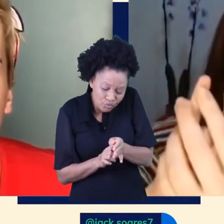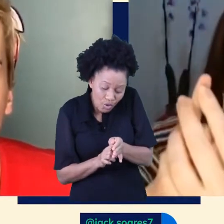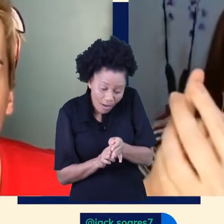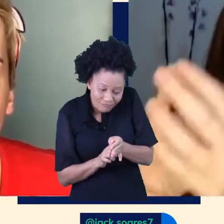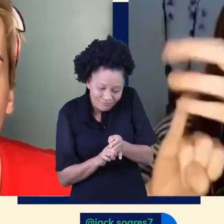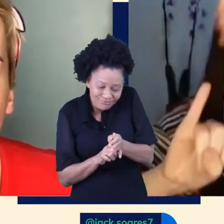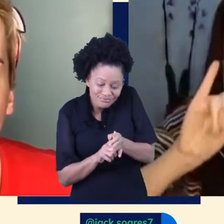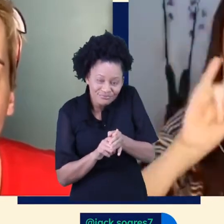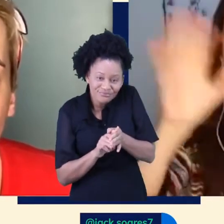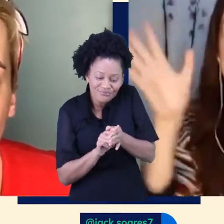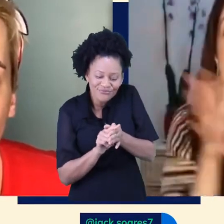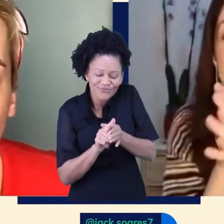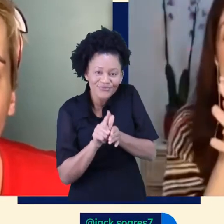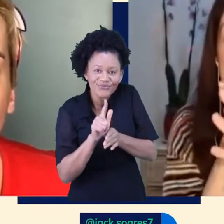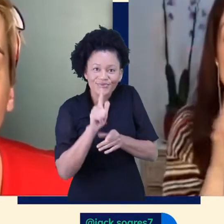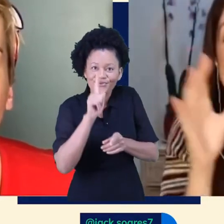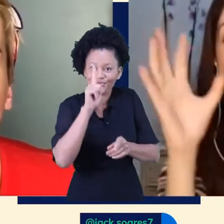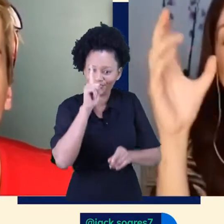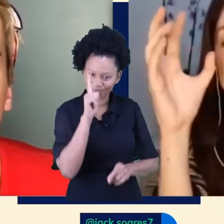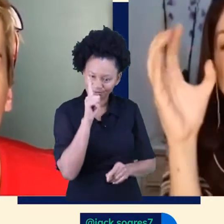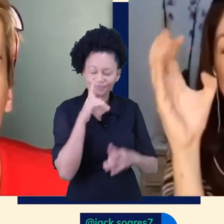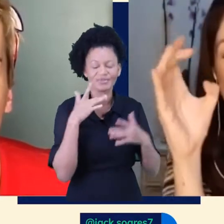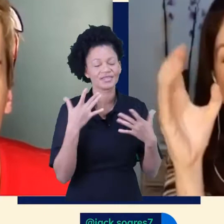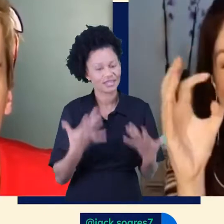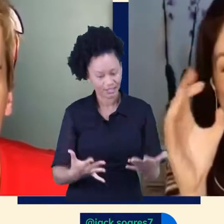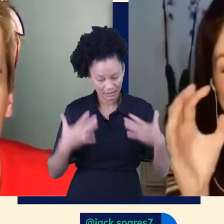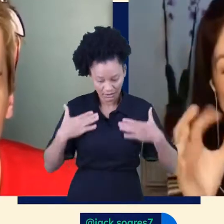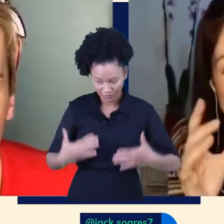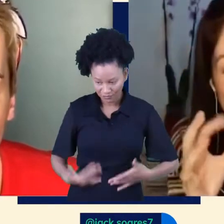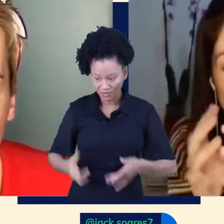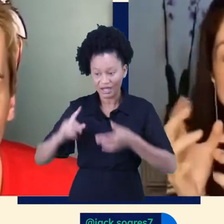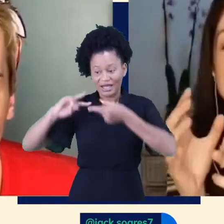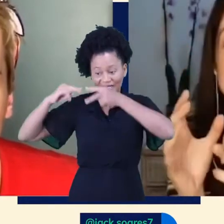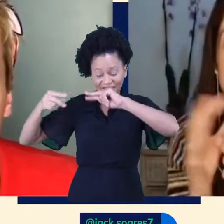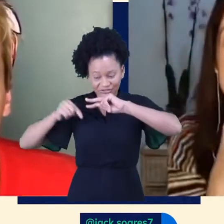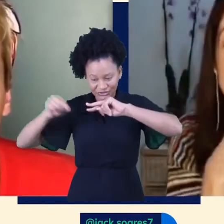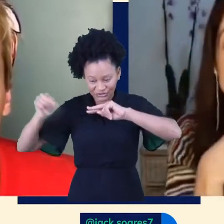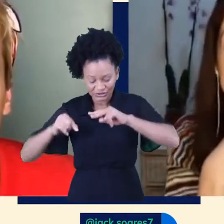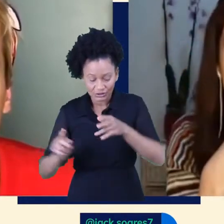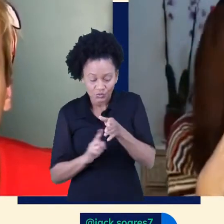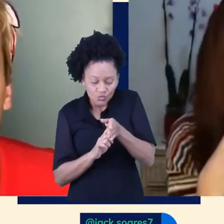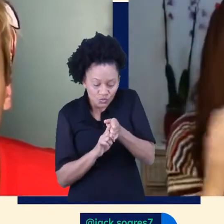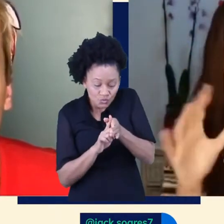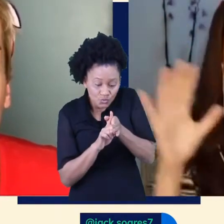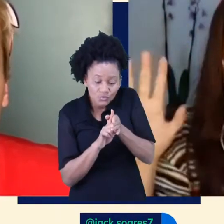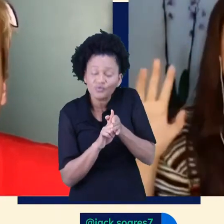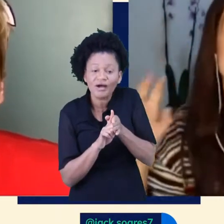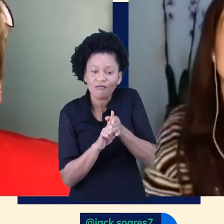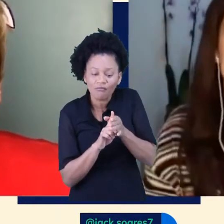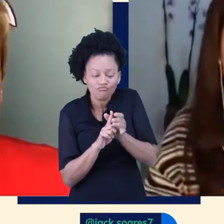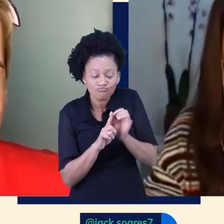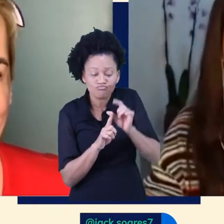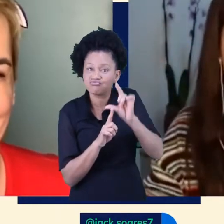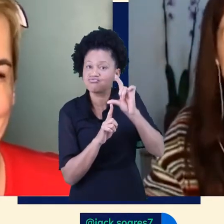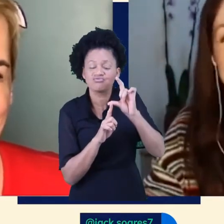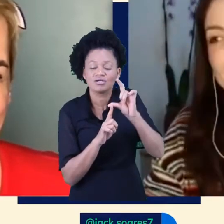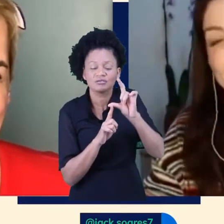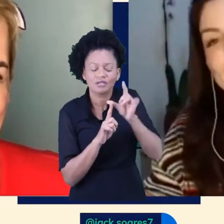essa pontinha, ao invés de crescer, vai acontecer o quê? Vai condensar, condensar, condensar e virar... O que será que vira?